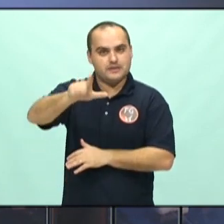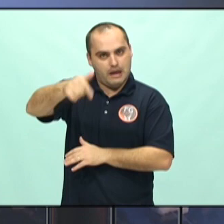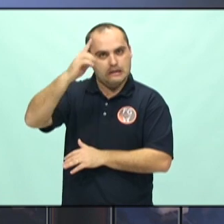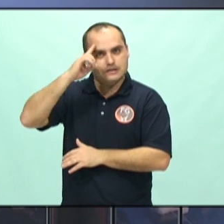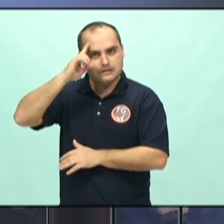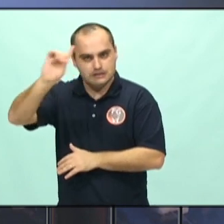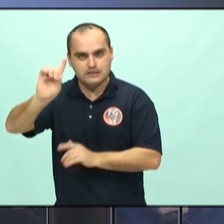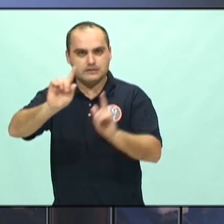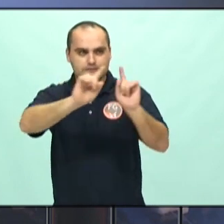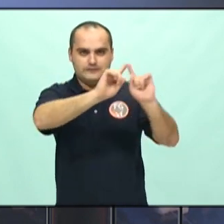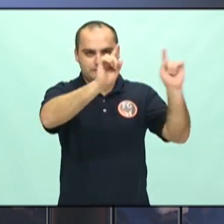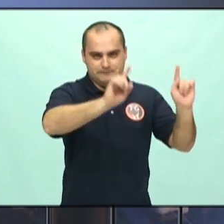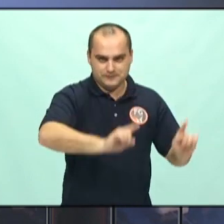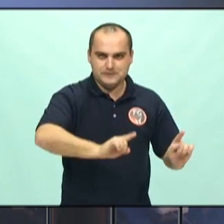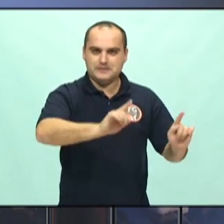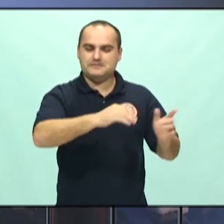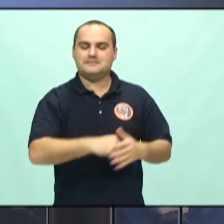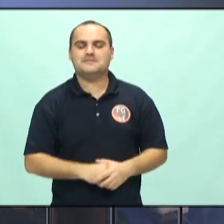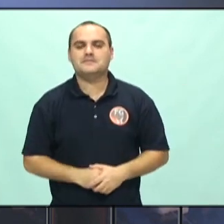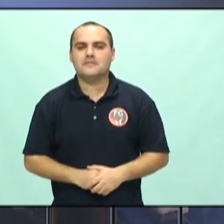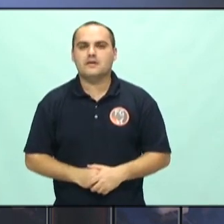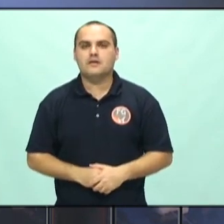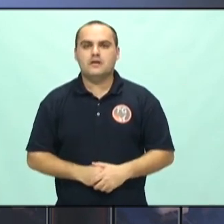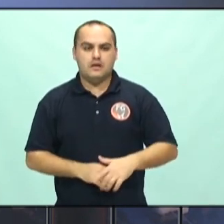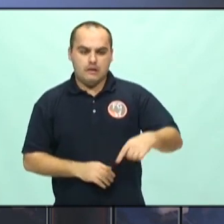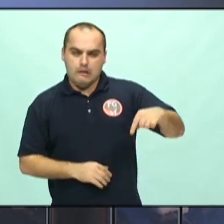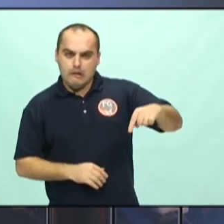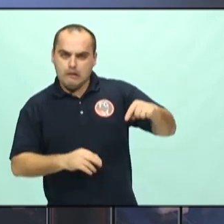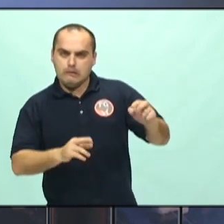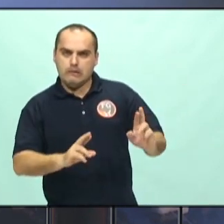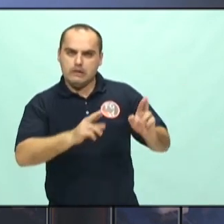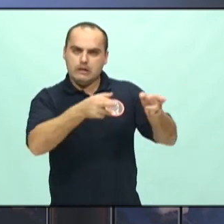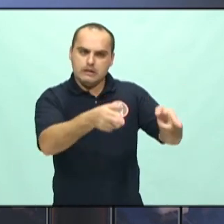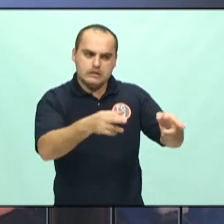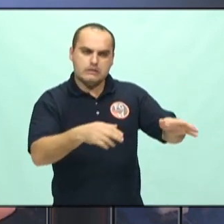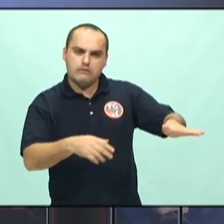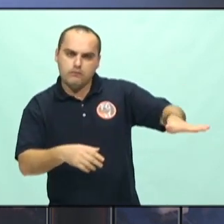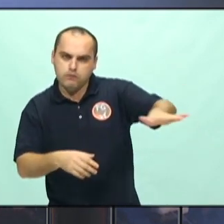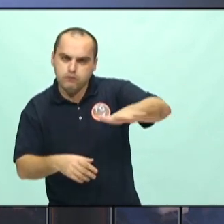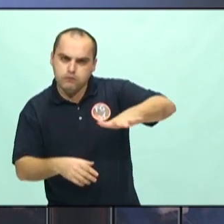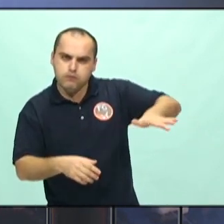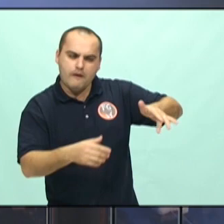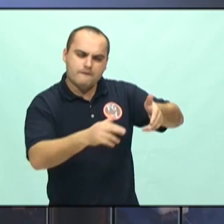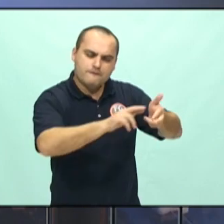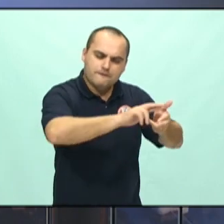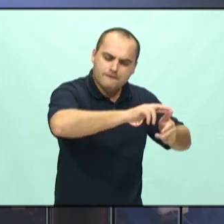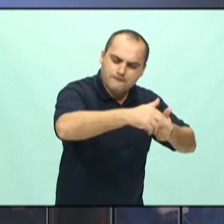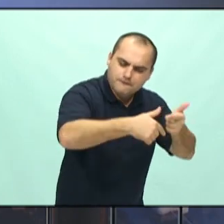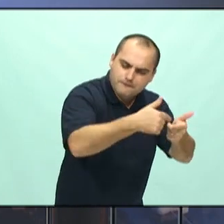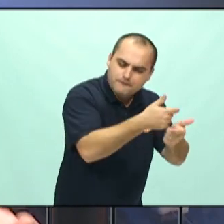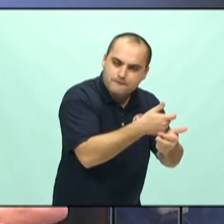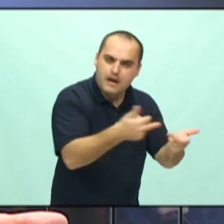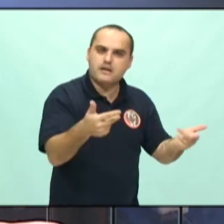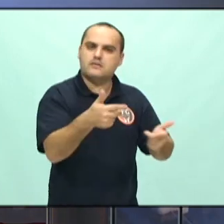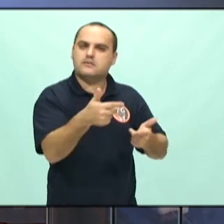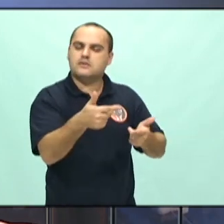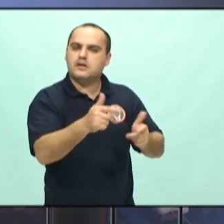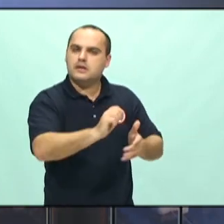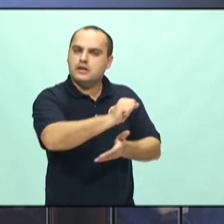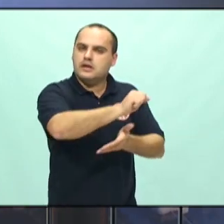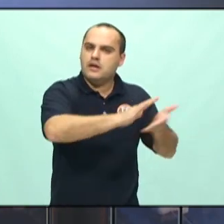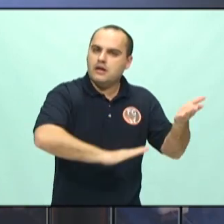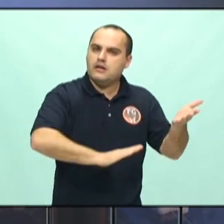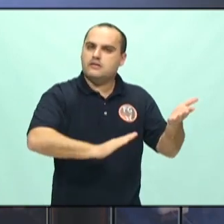região haverão diversas atividades comemorativas. Itajaí tem festa e nas demais cidades